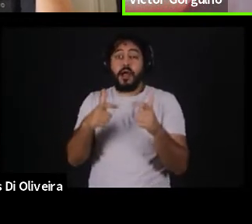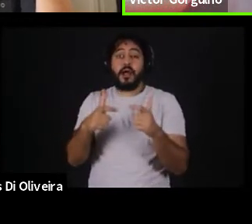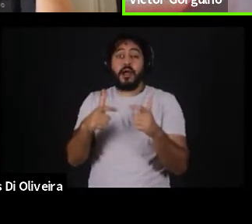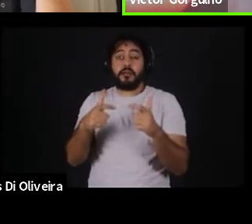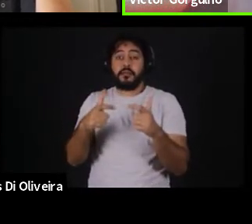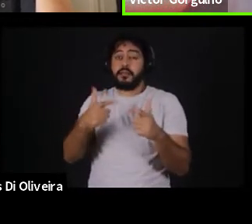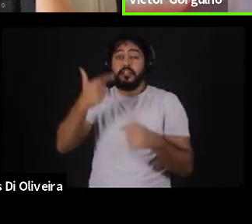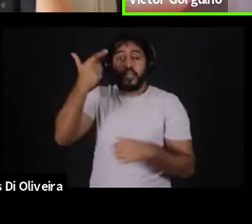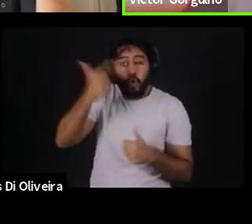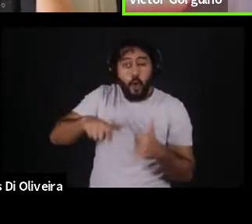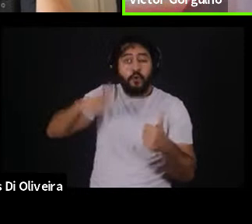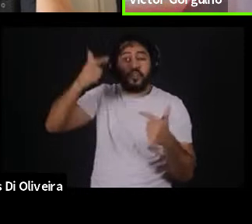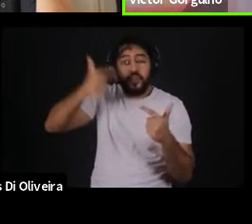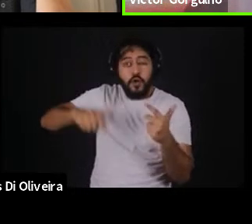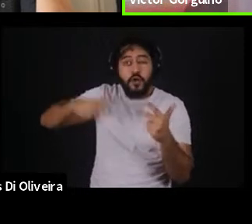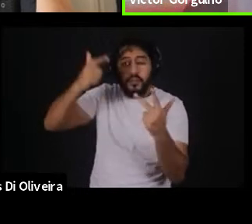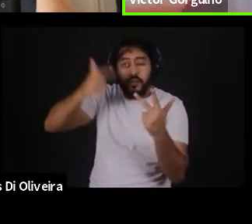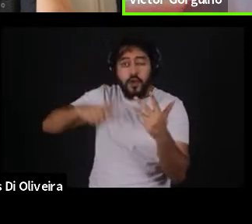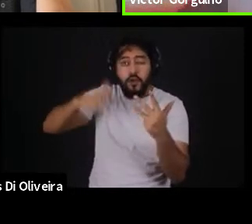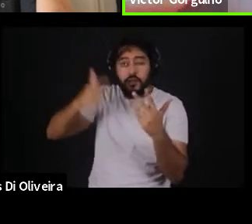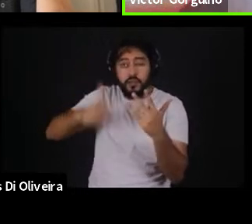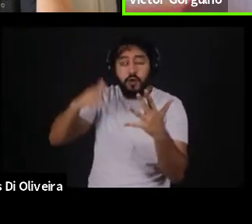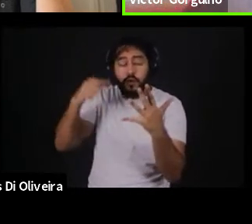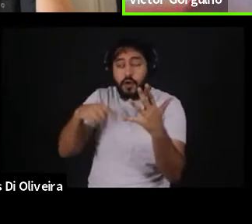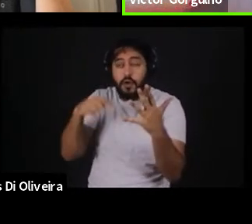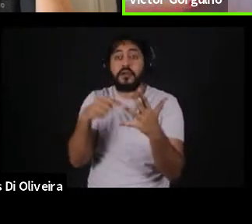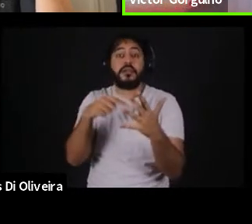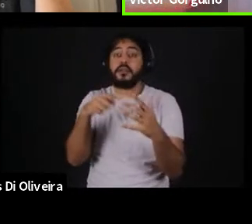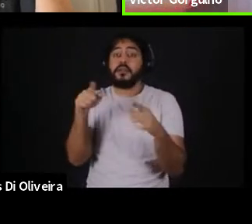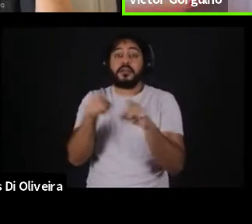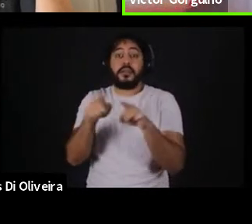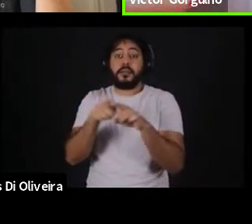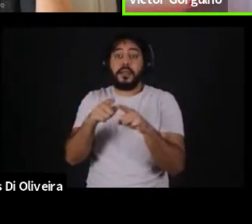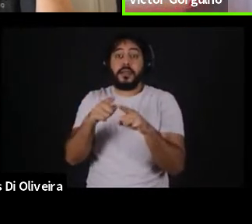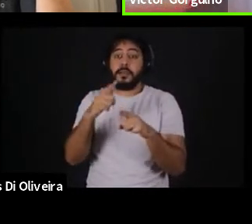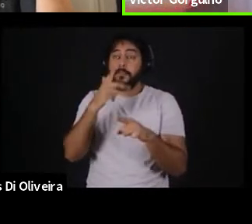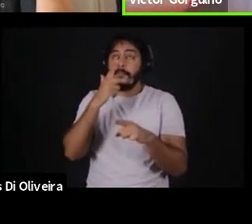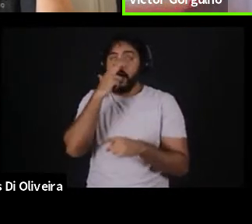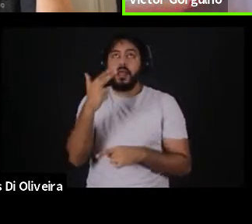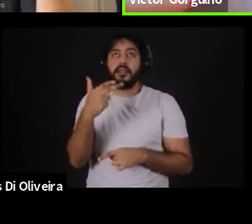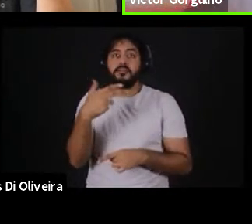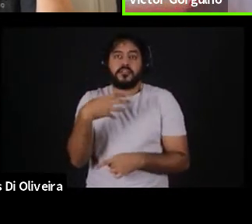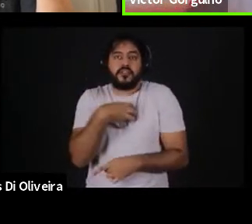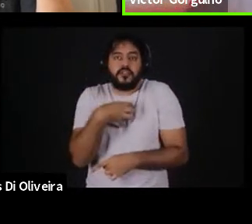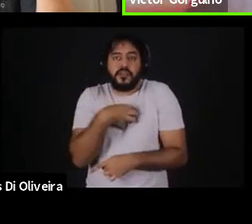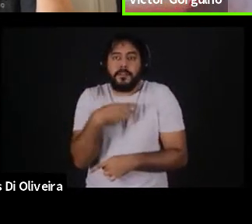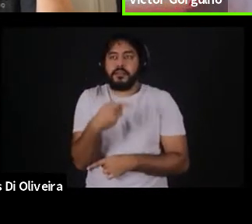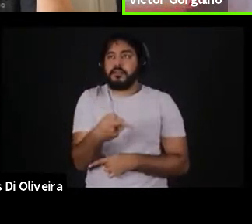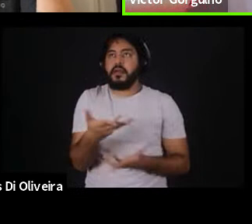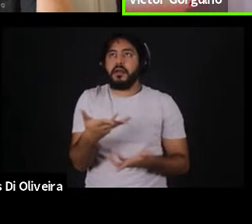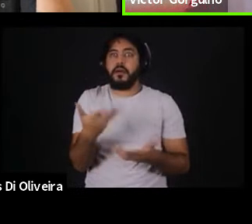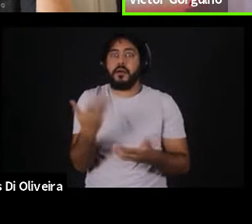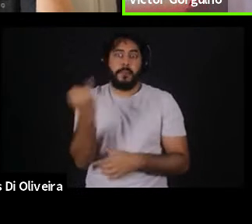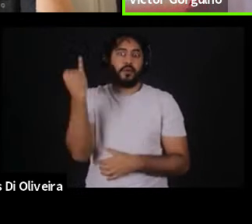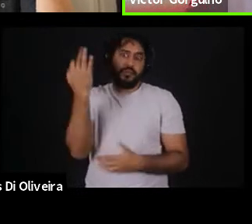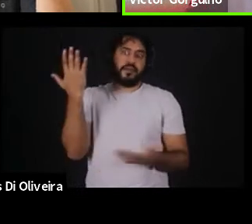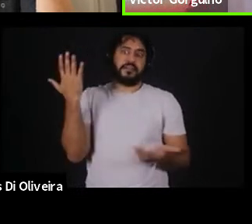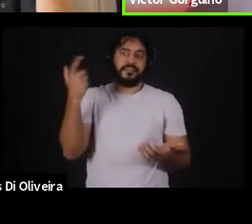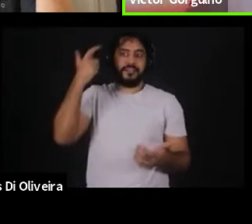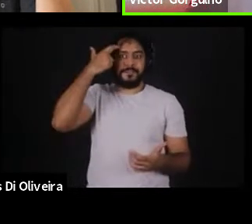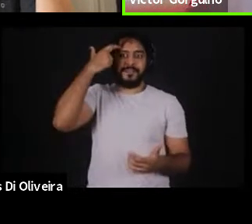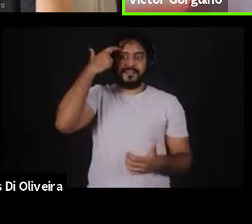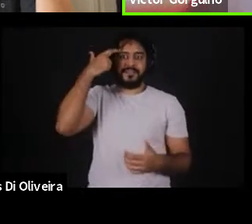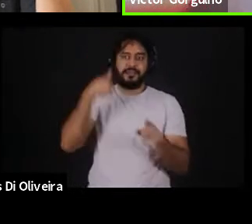repetição, ele também é, são dimensões muito importantes de serem pensadas